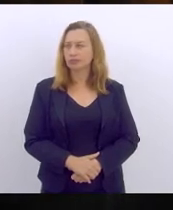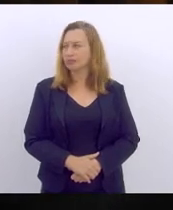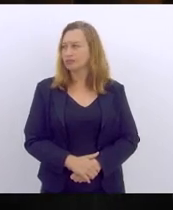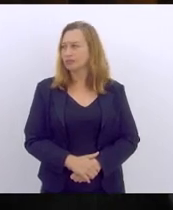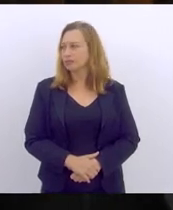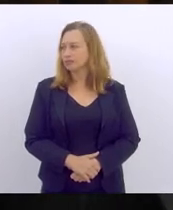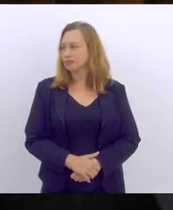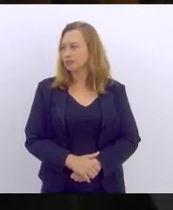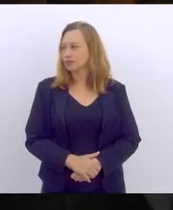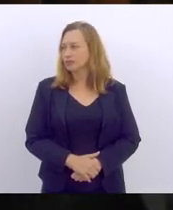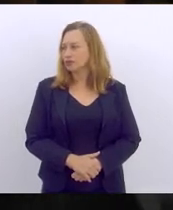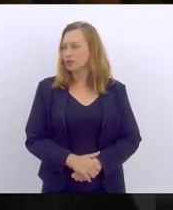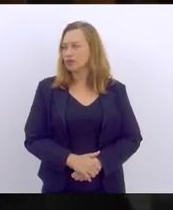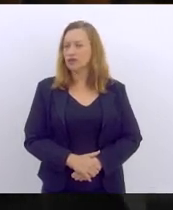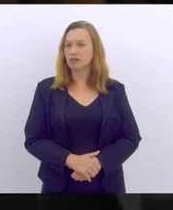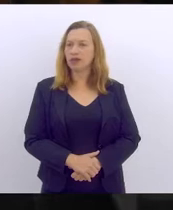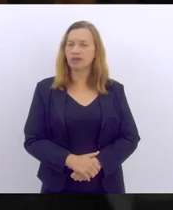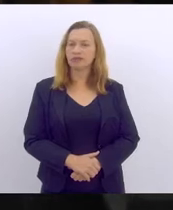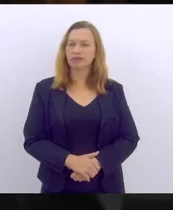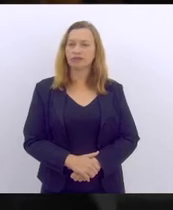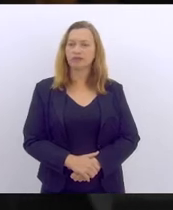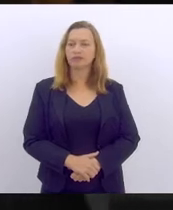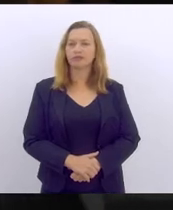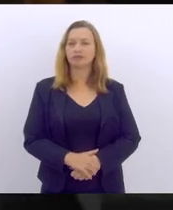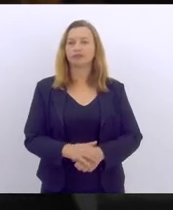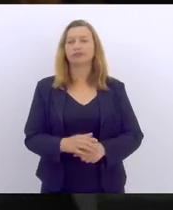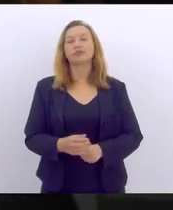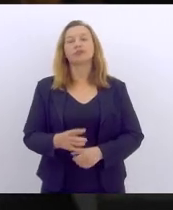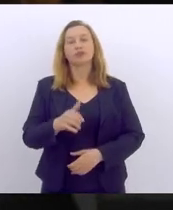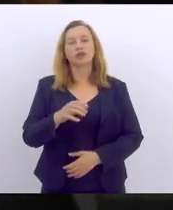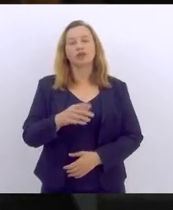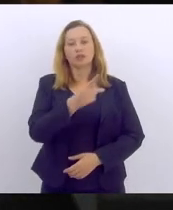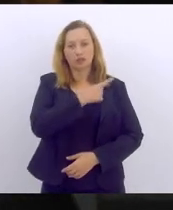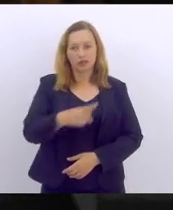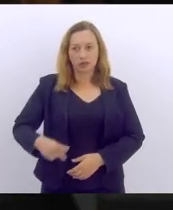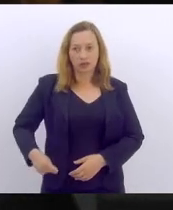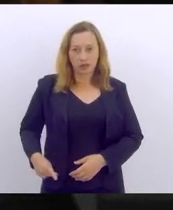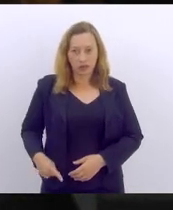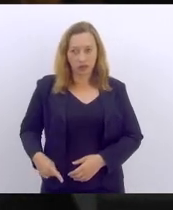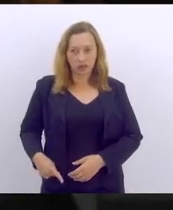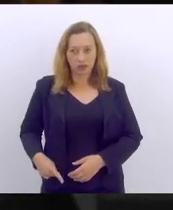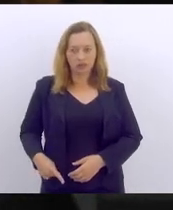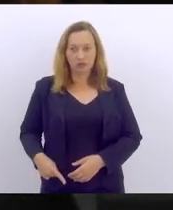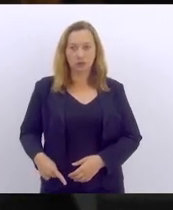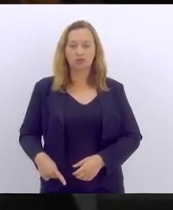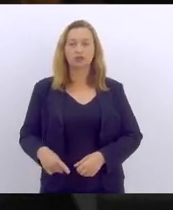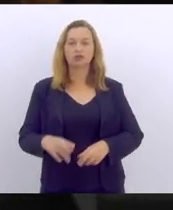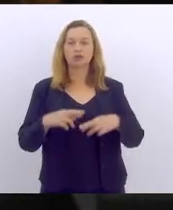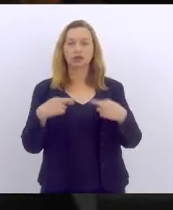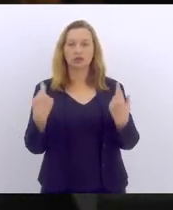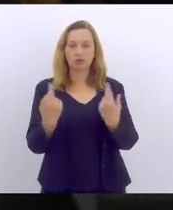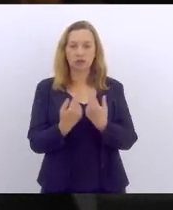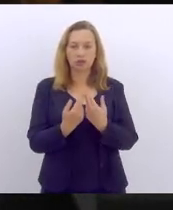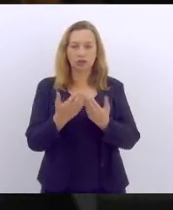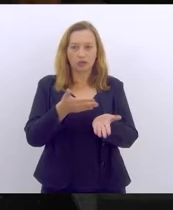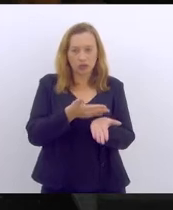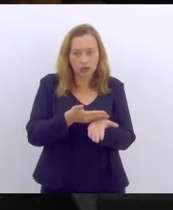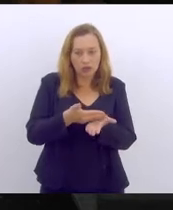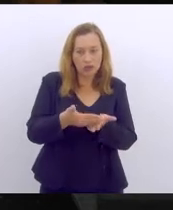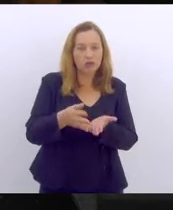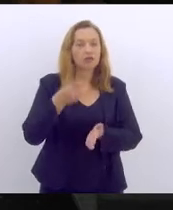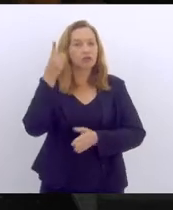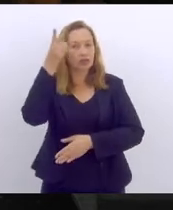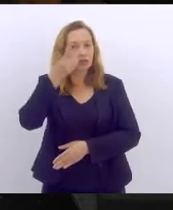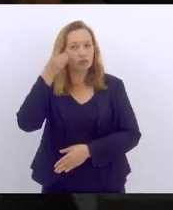senhora presidente do expediente Inicial deputada tia